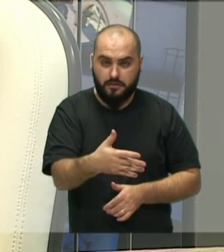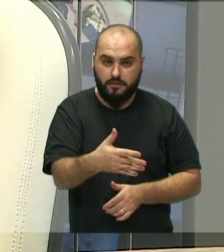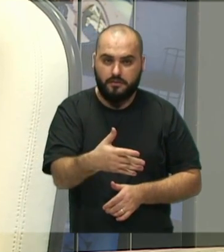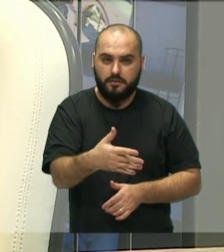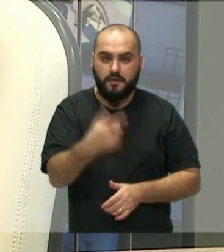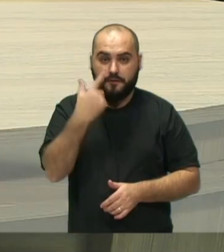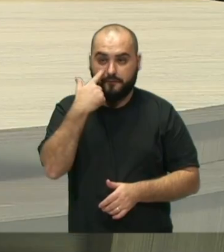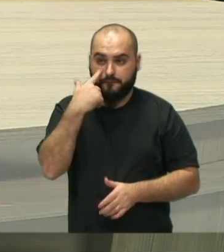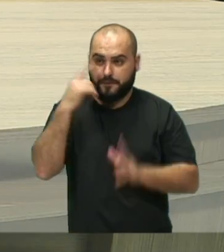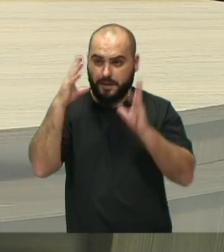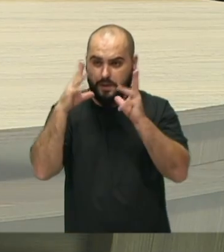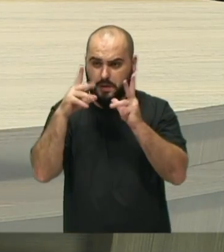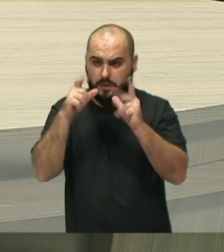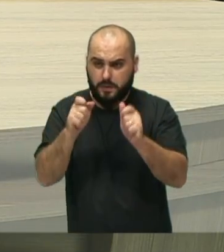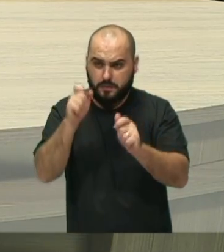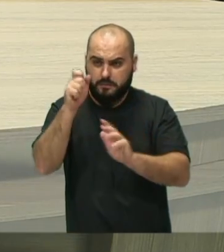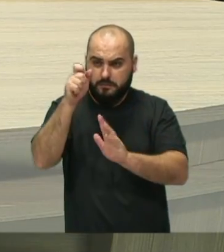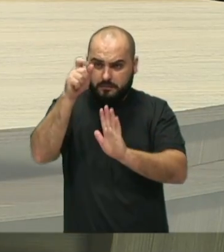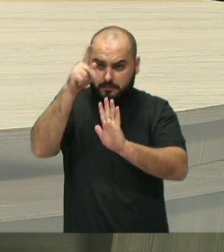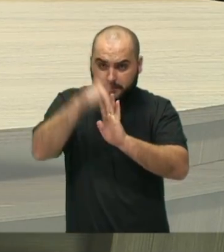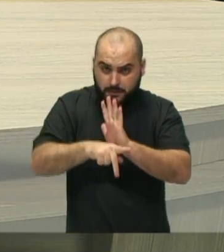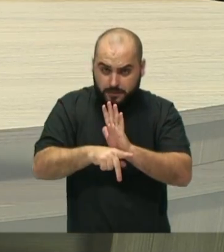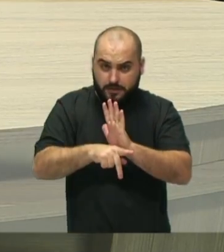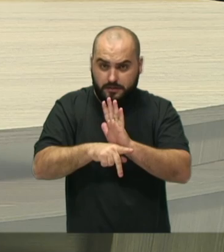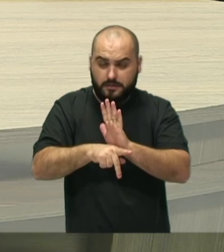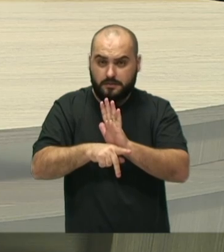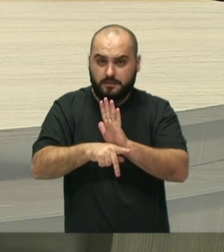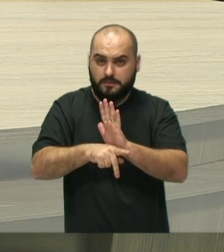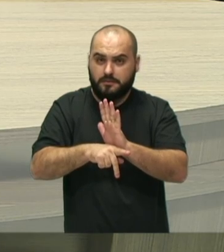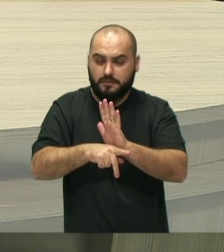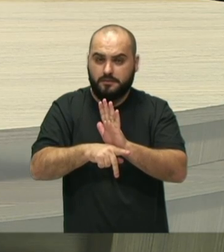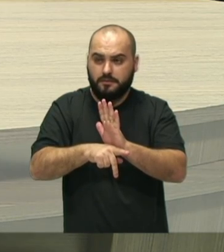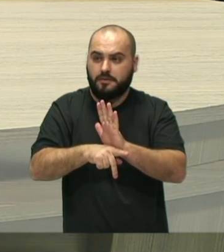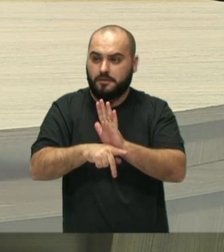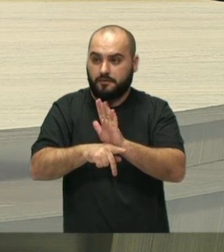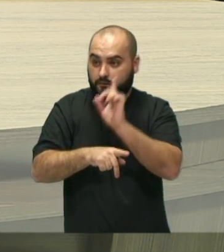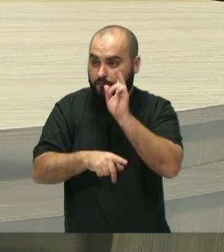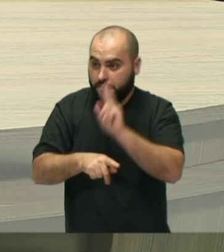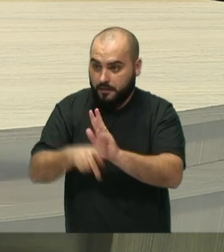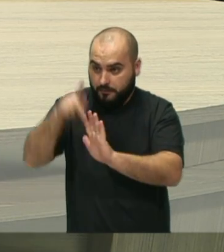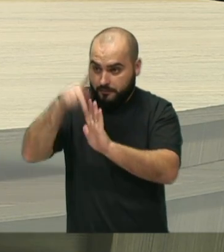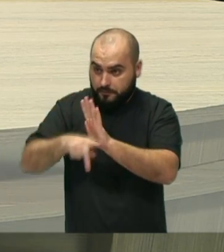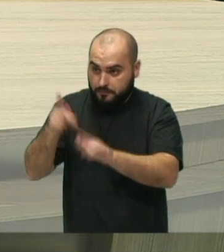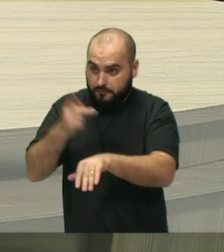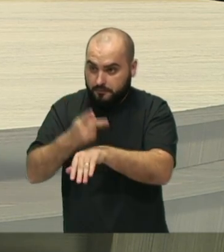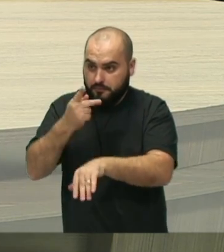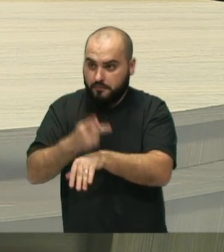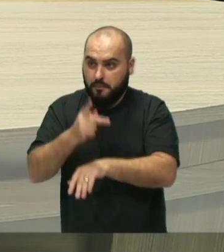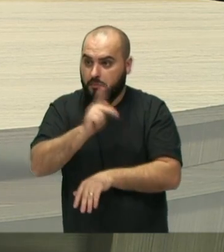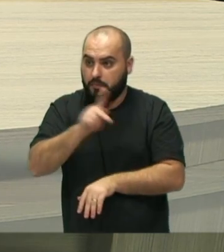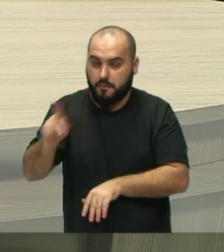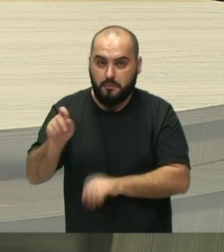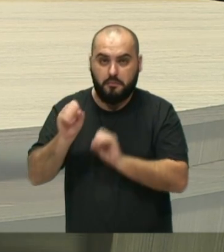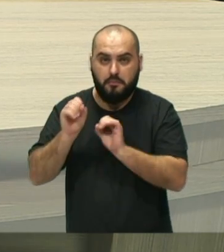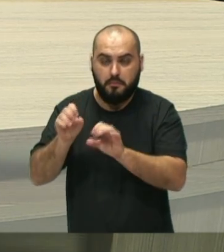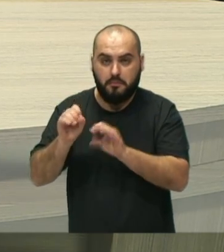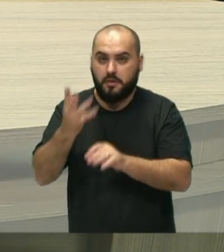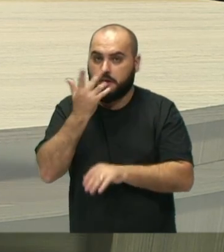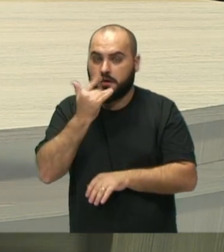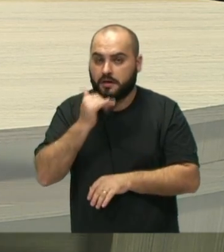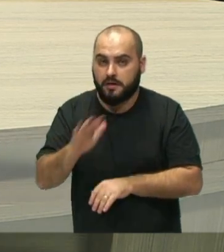aqueles projetos que passaram por ali, você vê o tanto que esse professorado, seja da educação infantil, do ensino